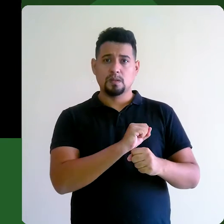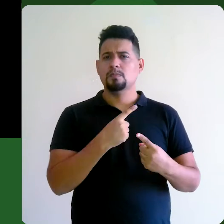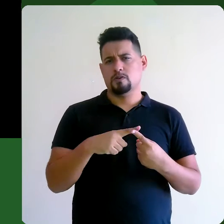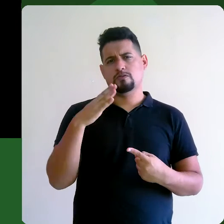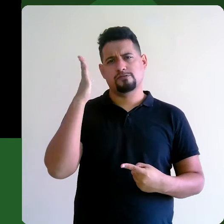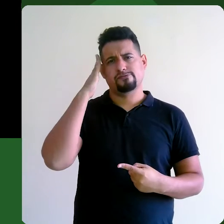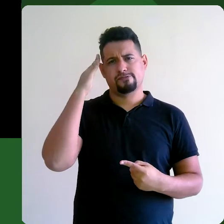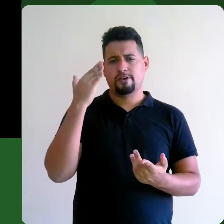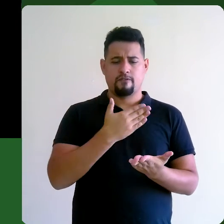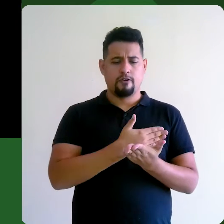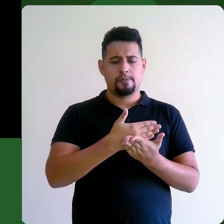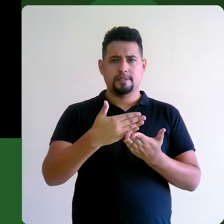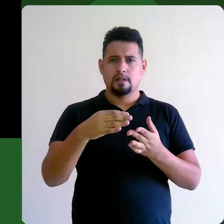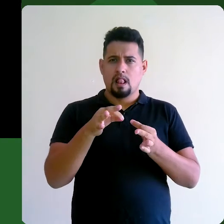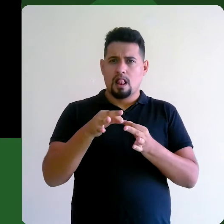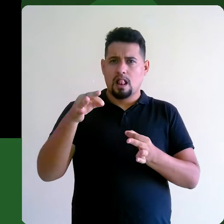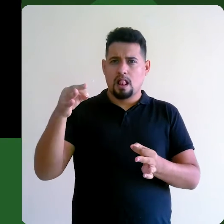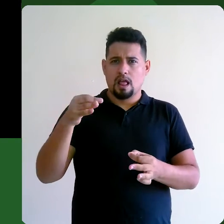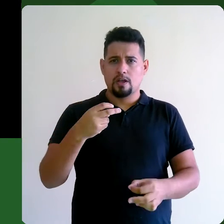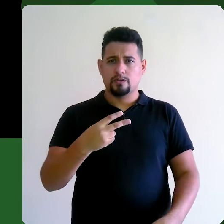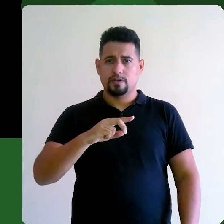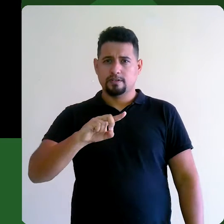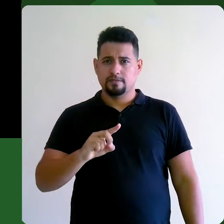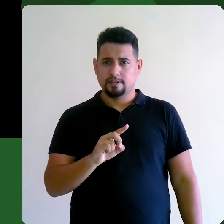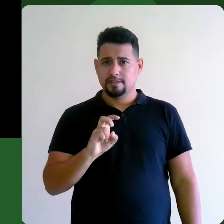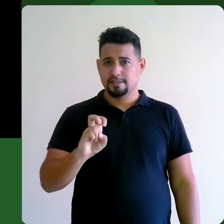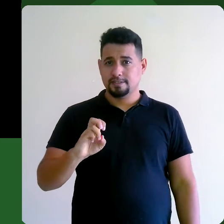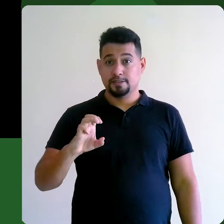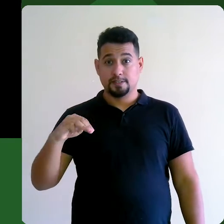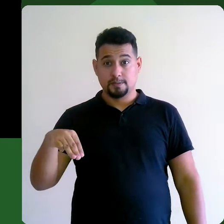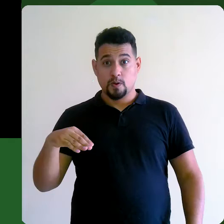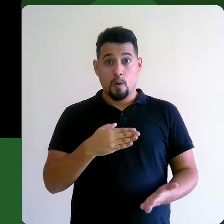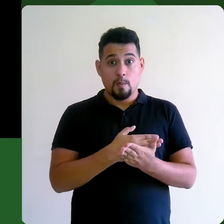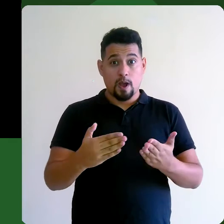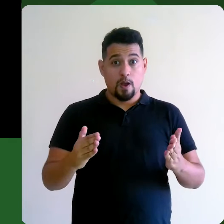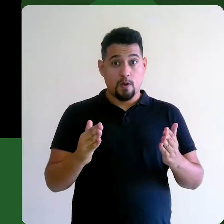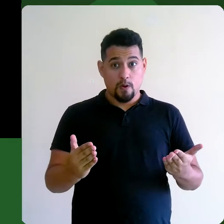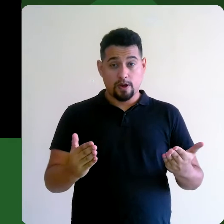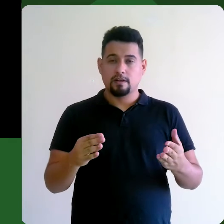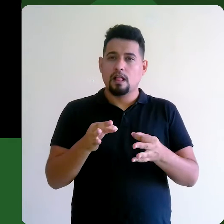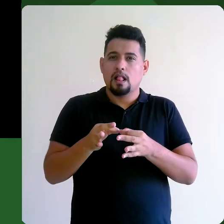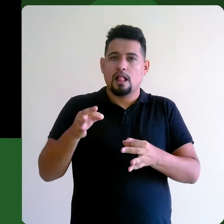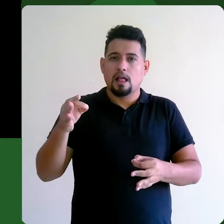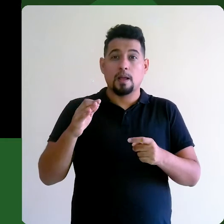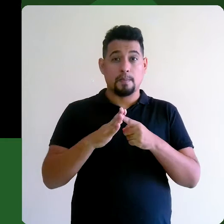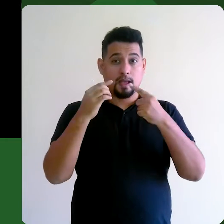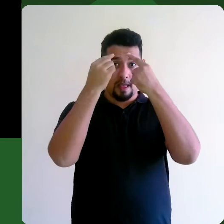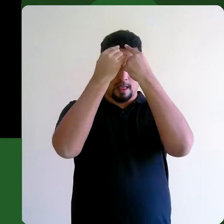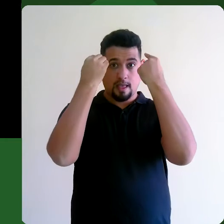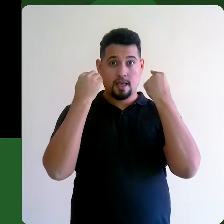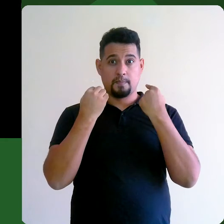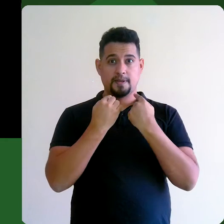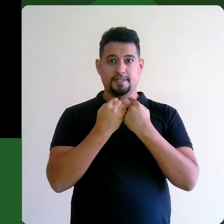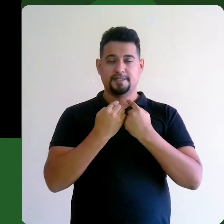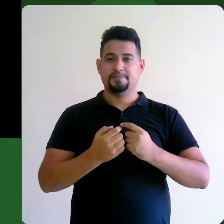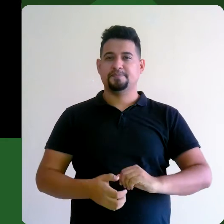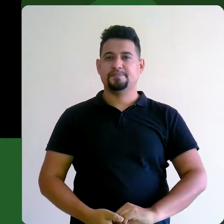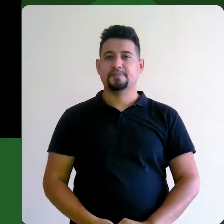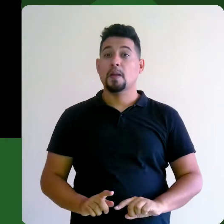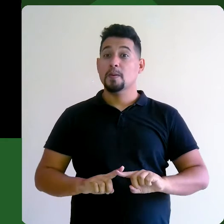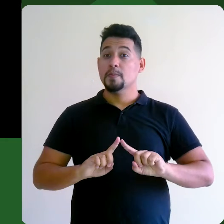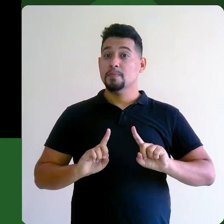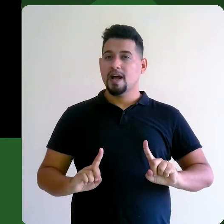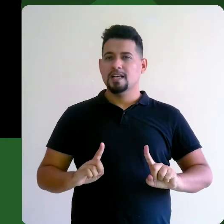ali por hora, tá? Que eu sei que eu vou ter que começar a medir os 2,5 centímetros a partir daqui, que vai ser a medida da minha